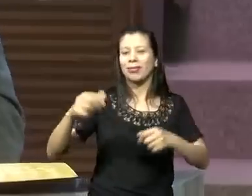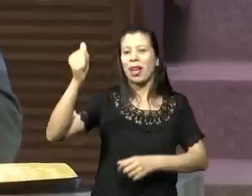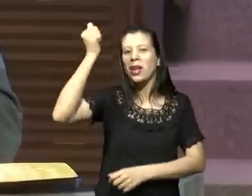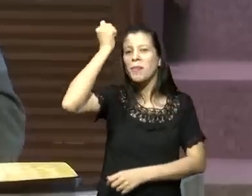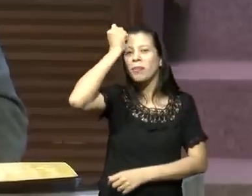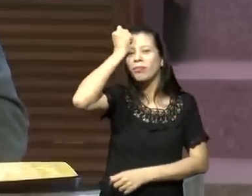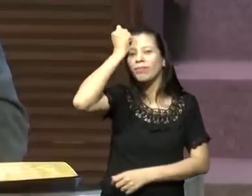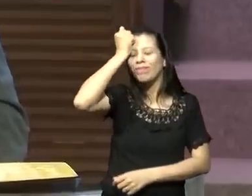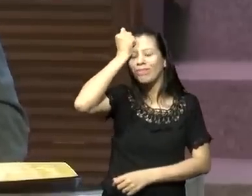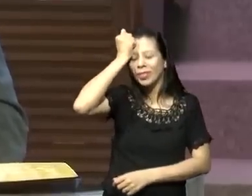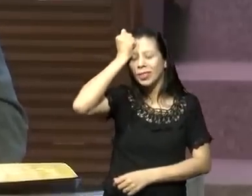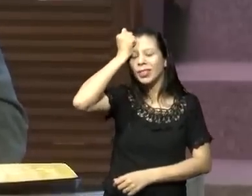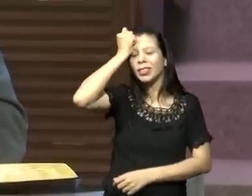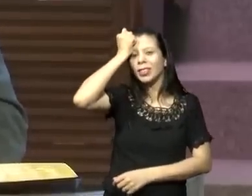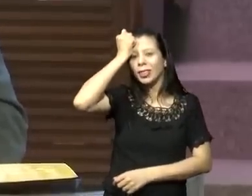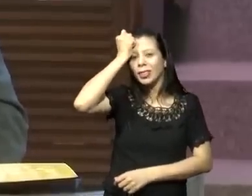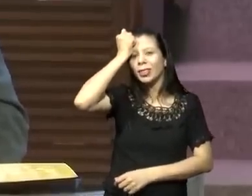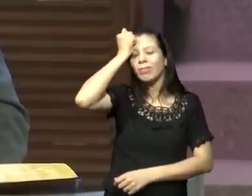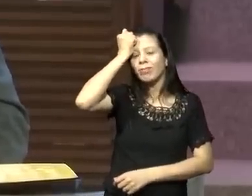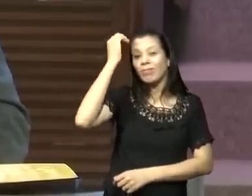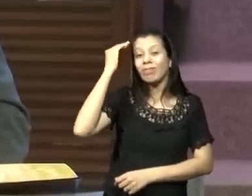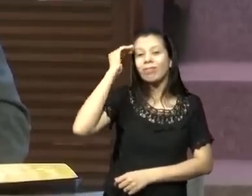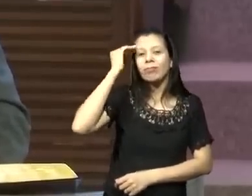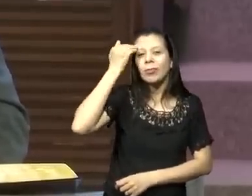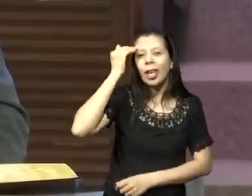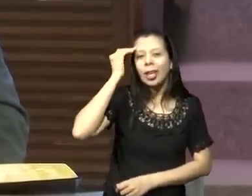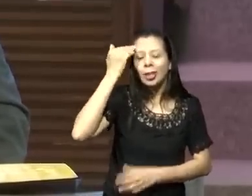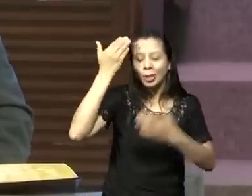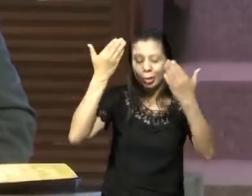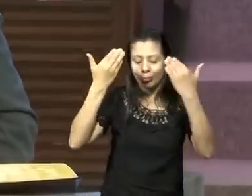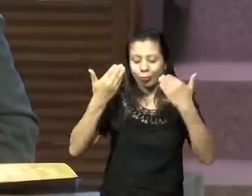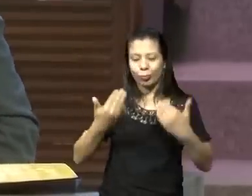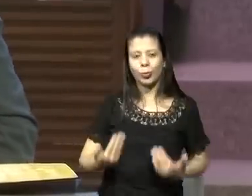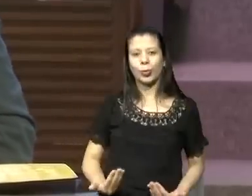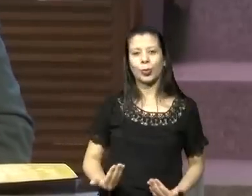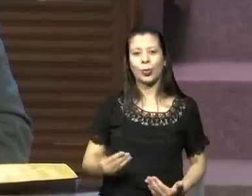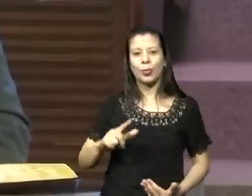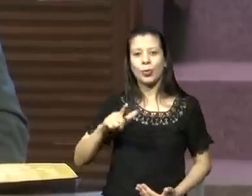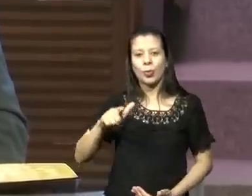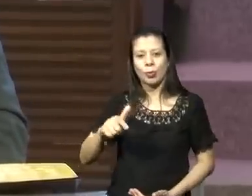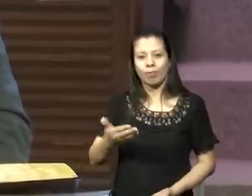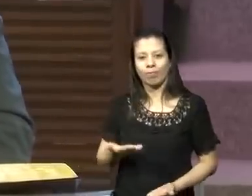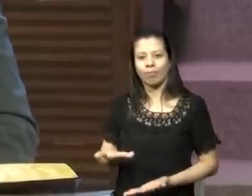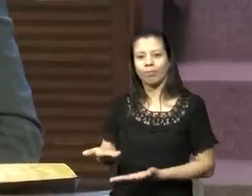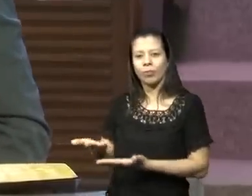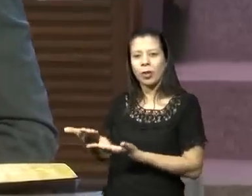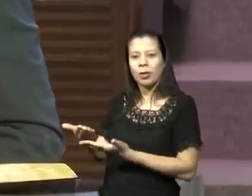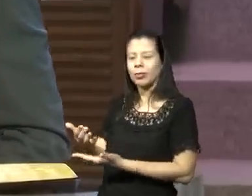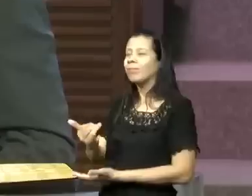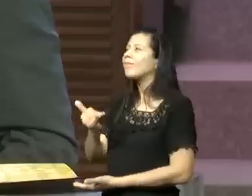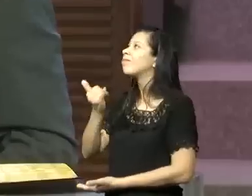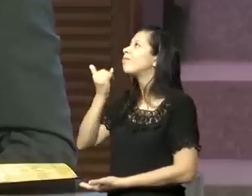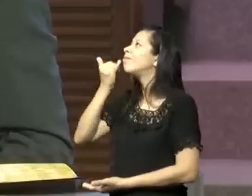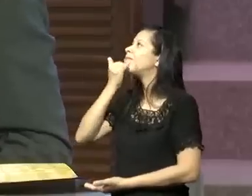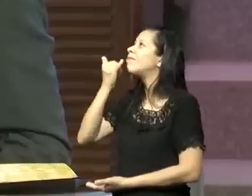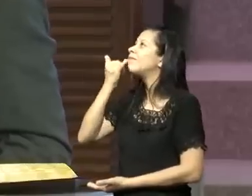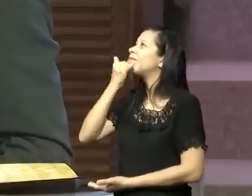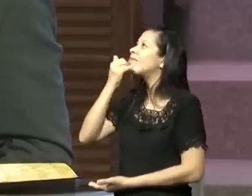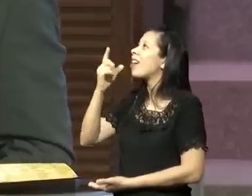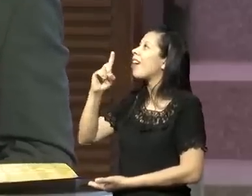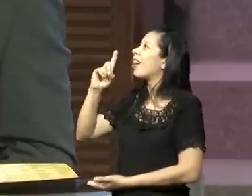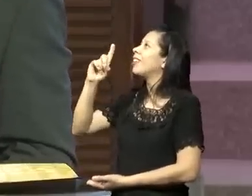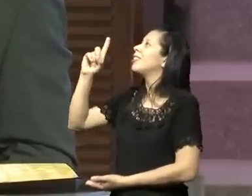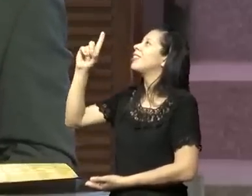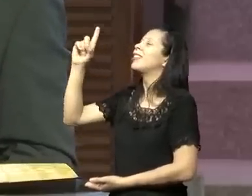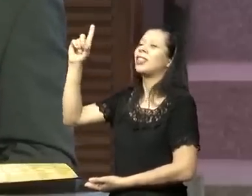da convicção e do arrependimento venha confissão e depois da confissão o abandono